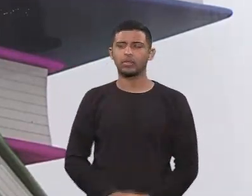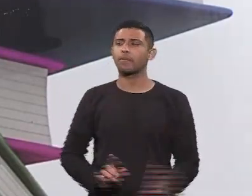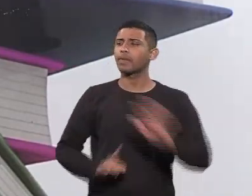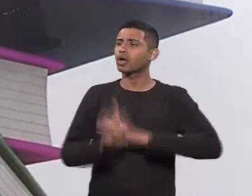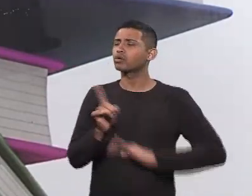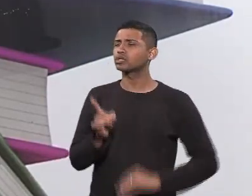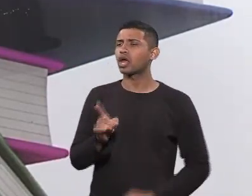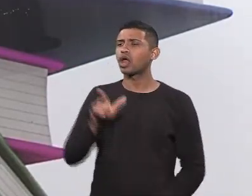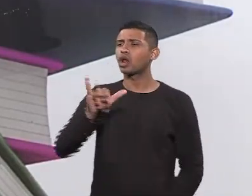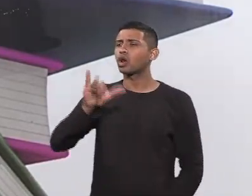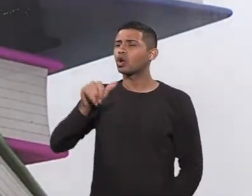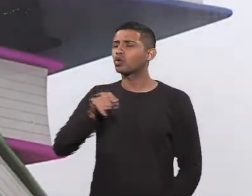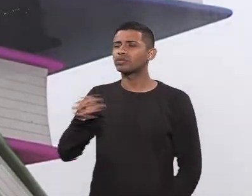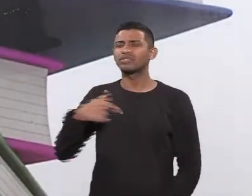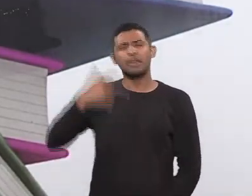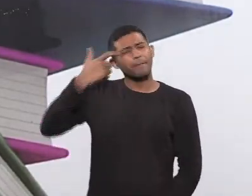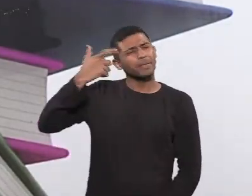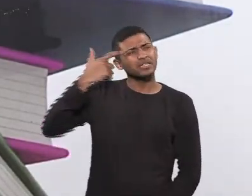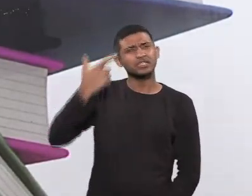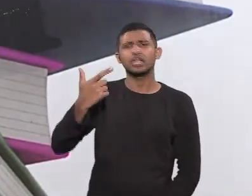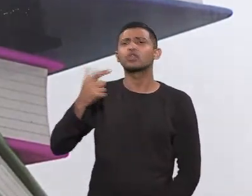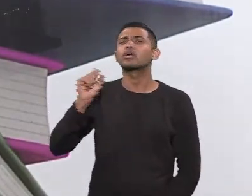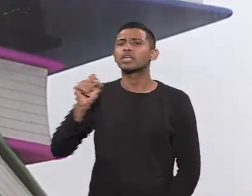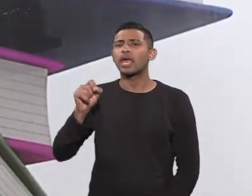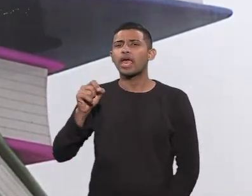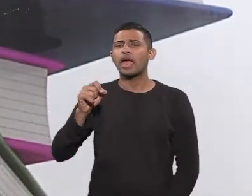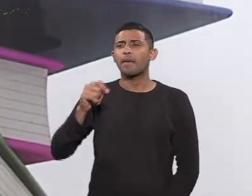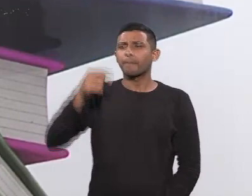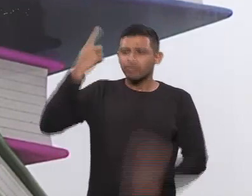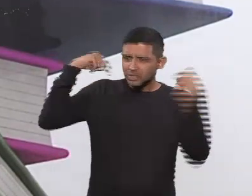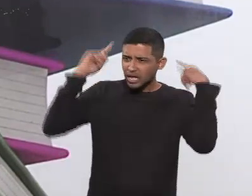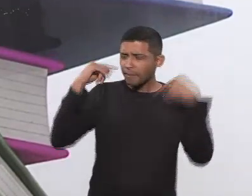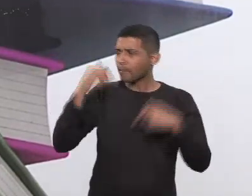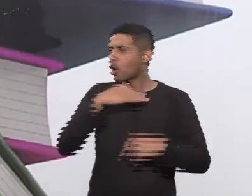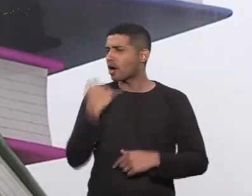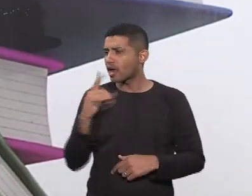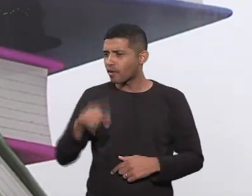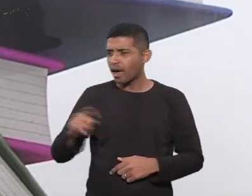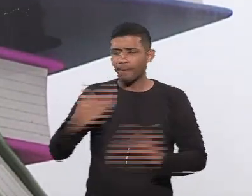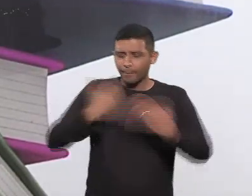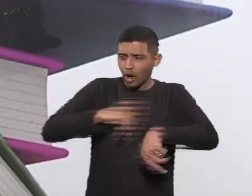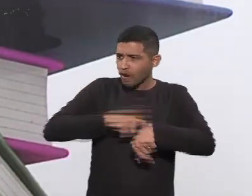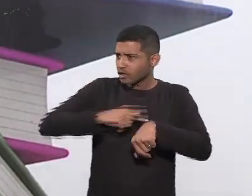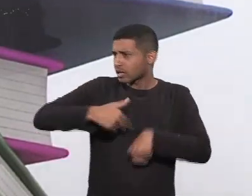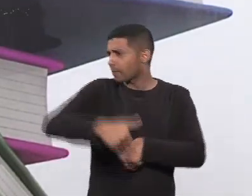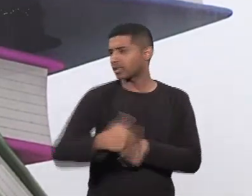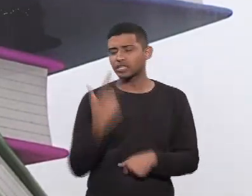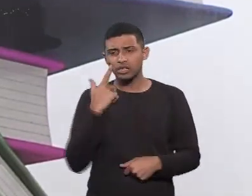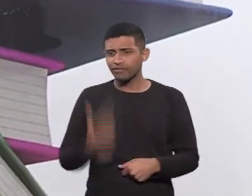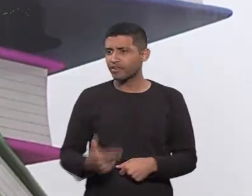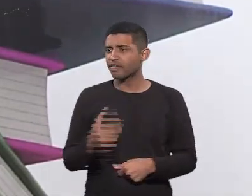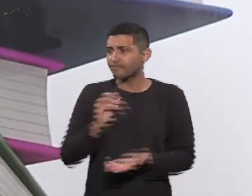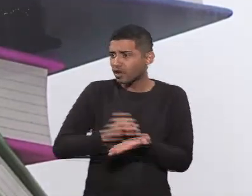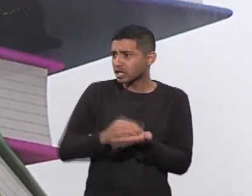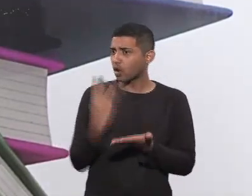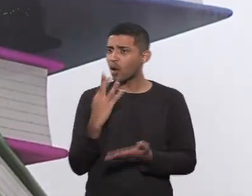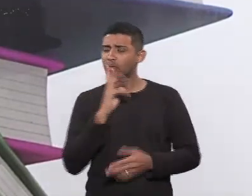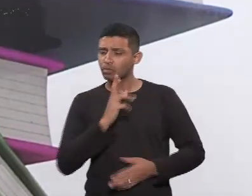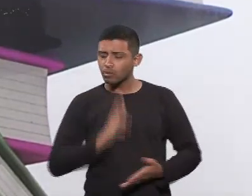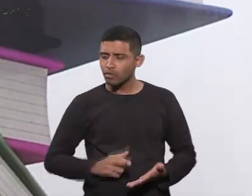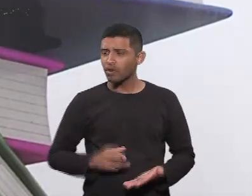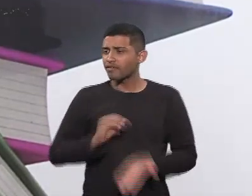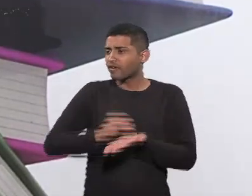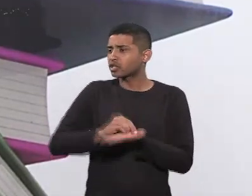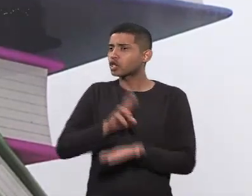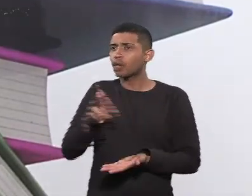Lúcia Marra, pensando na morte da bezerra, menina? O tempo está passando e sua prova ainda está com 4 questões em branco. Nem